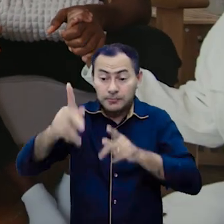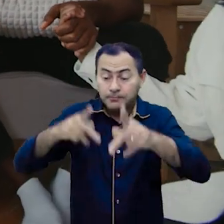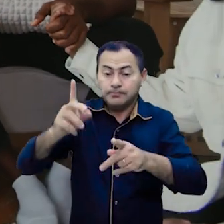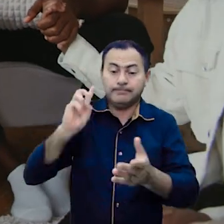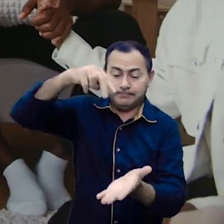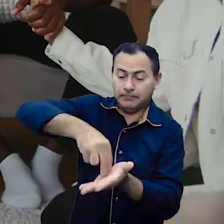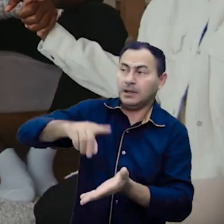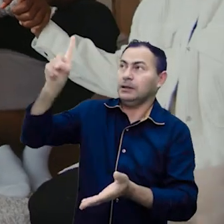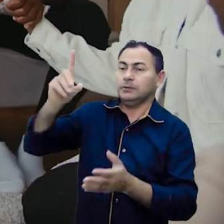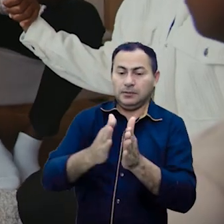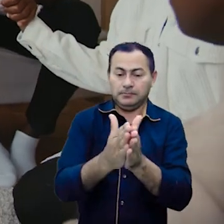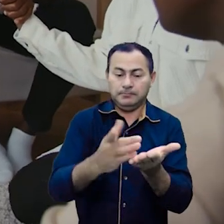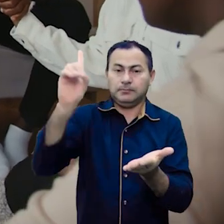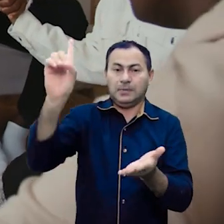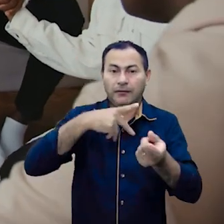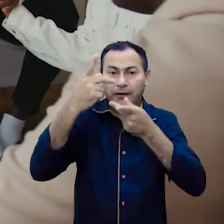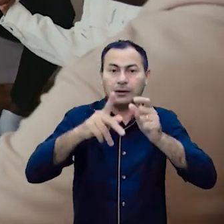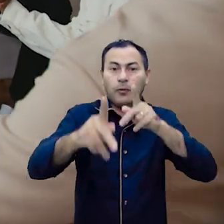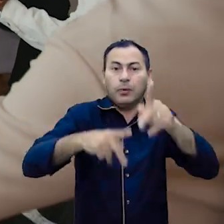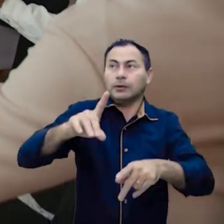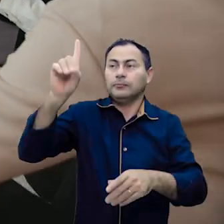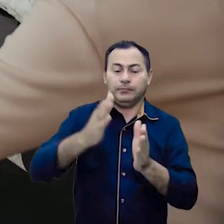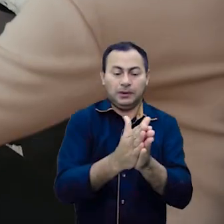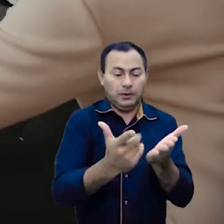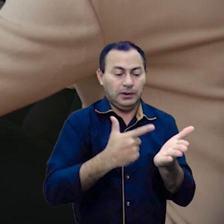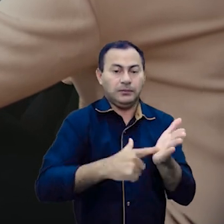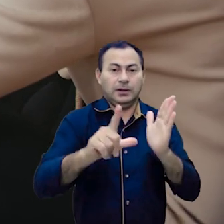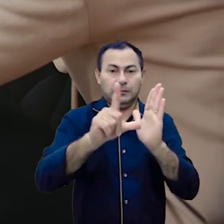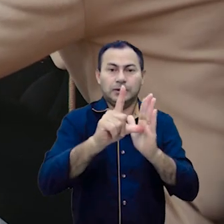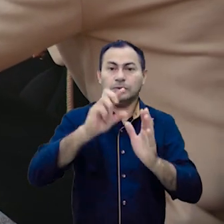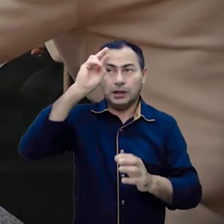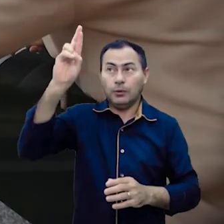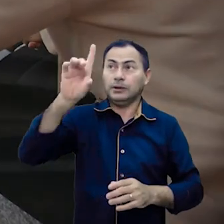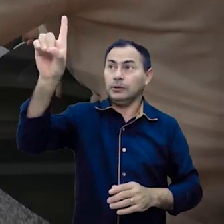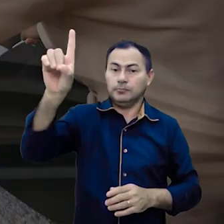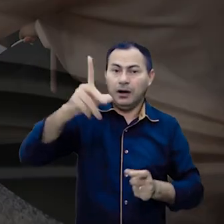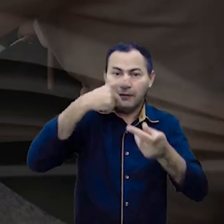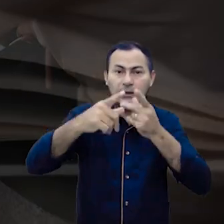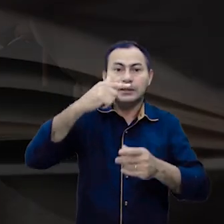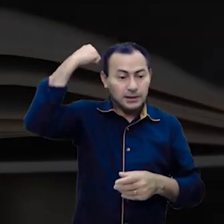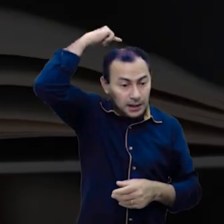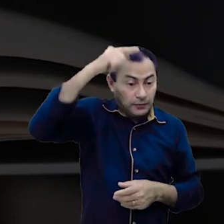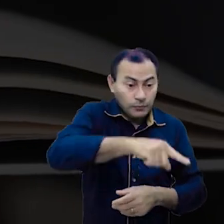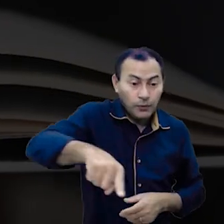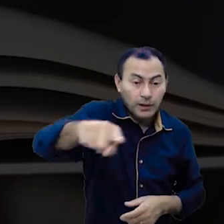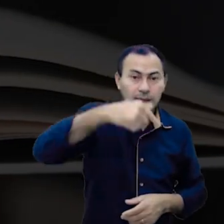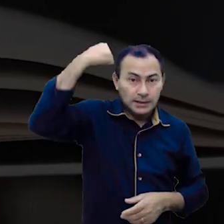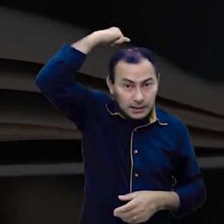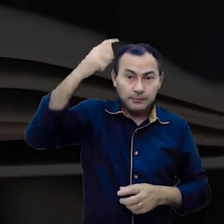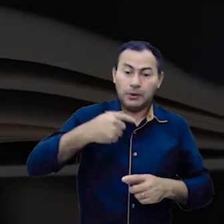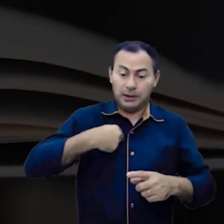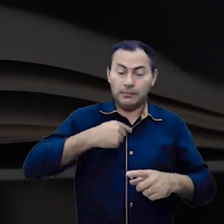a Deus a Bíblia diz que eles eram o povo de Deus no livro de Levítico o Senhor Deus diz Sede santos porque eu